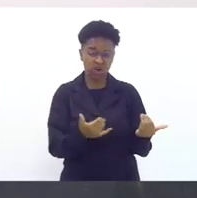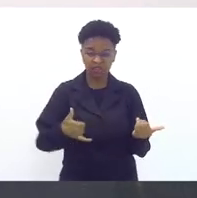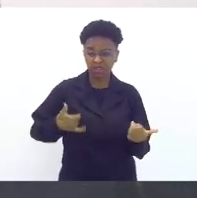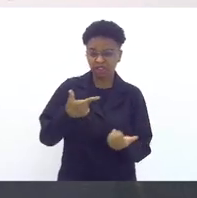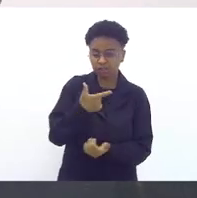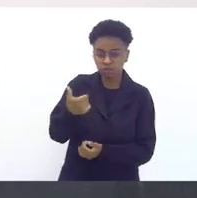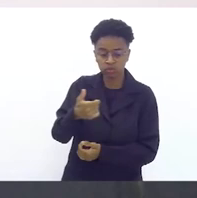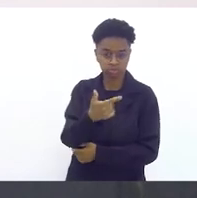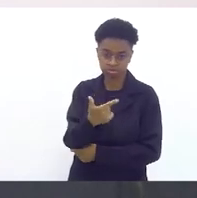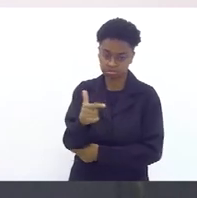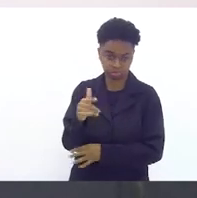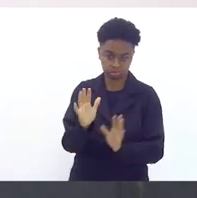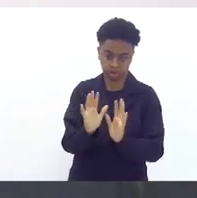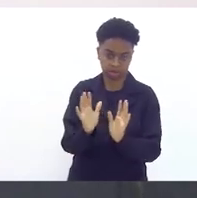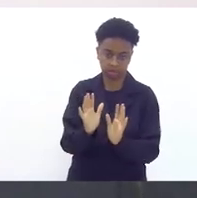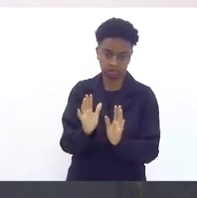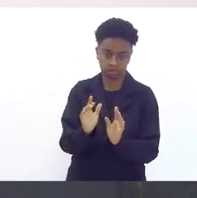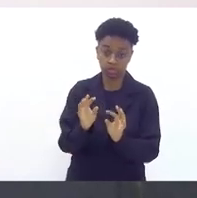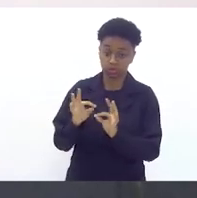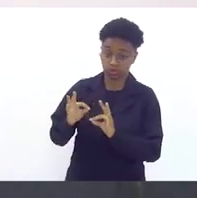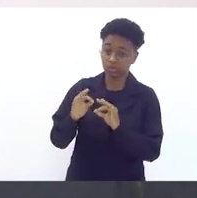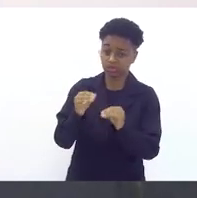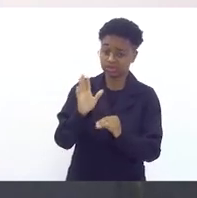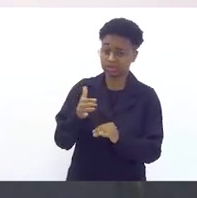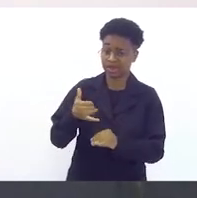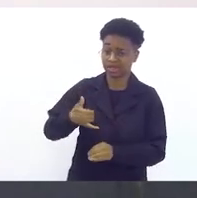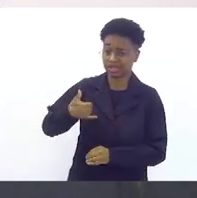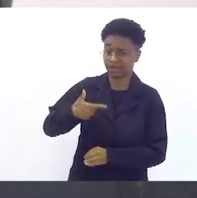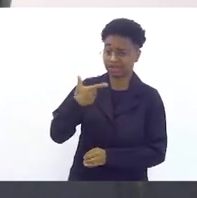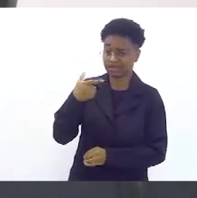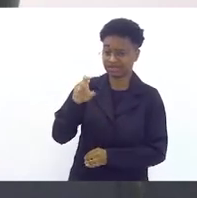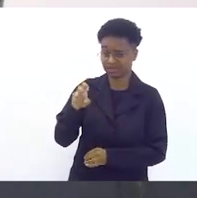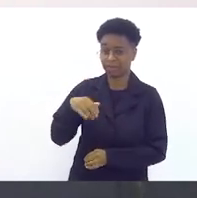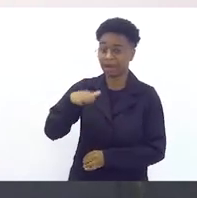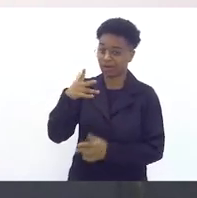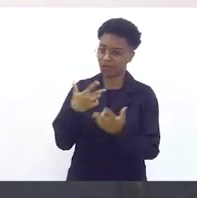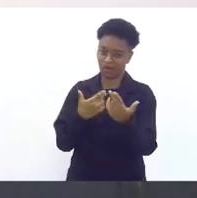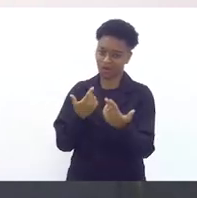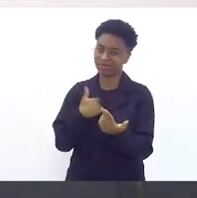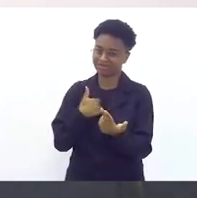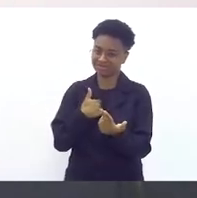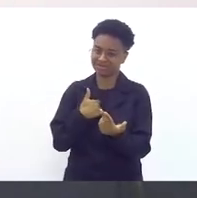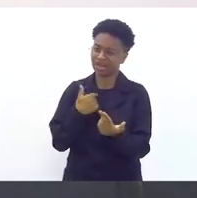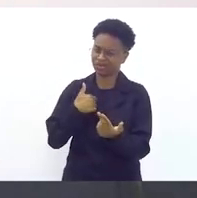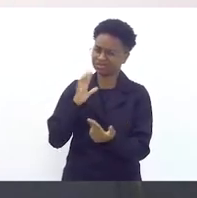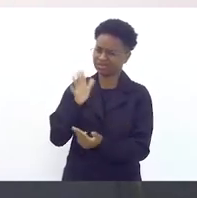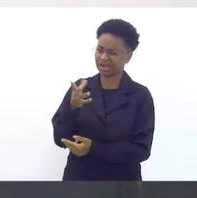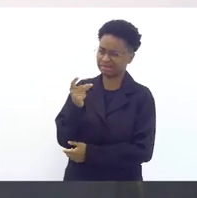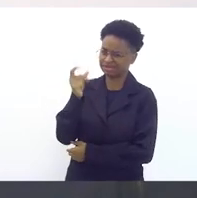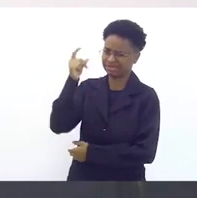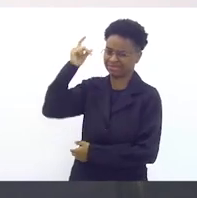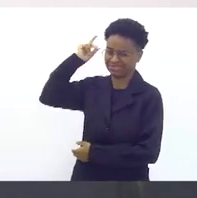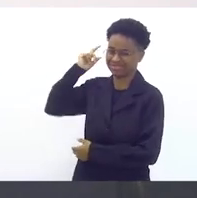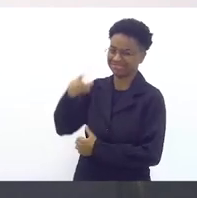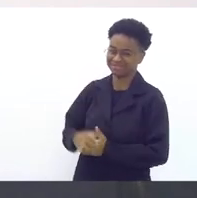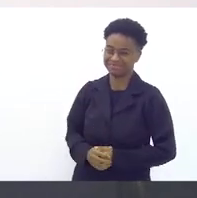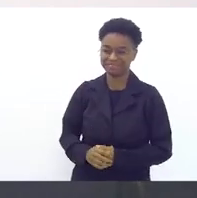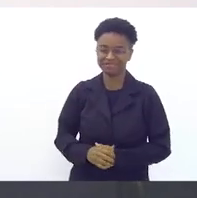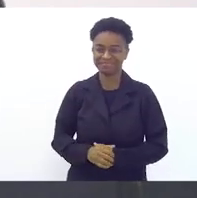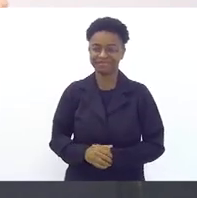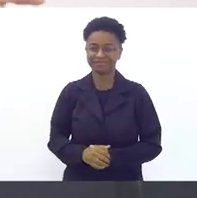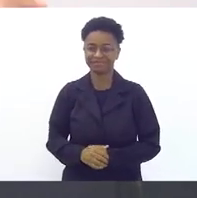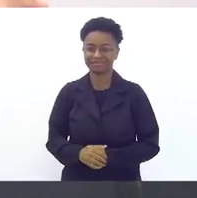21 aninhos. Né? Todos já passaram dos 25, como eu. Eu, de muitas formas.